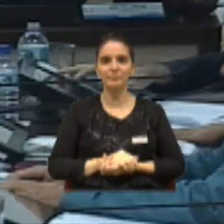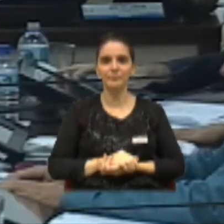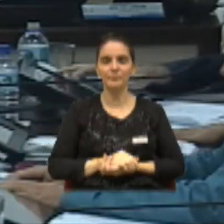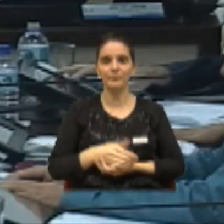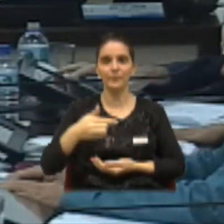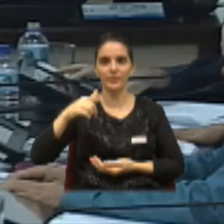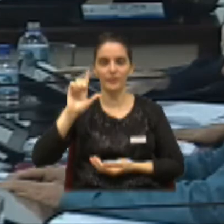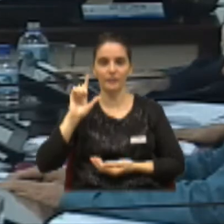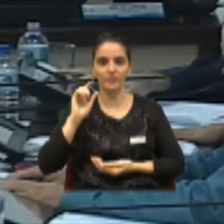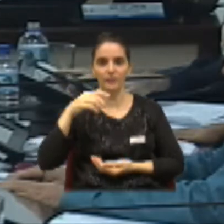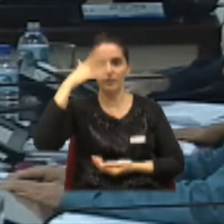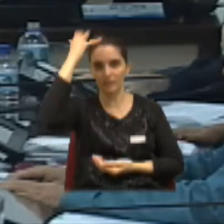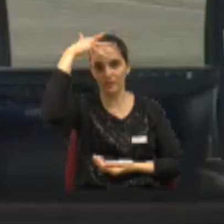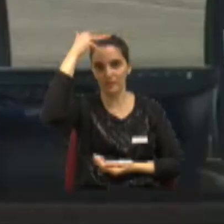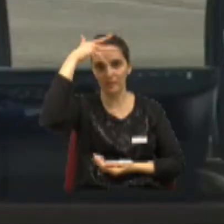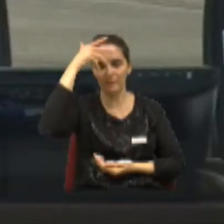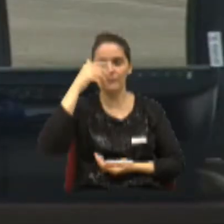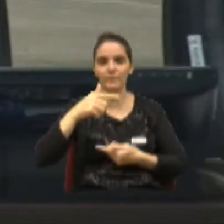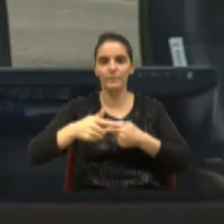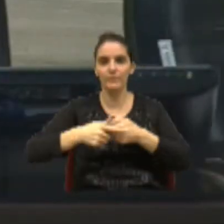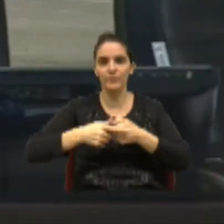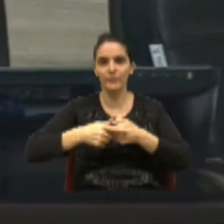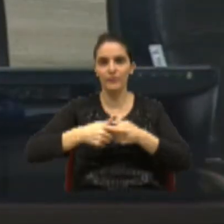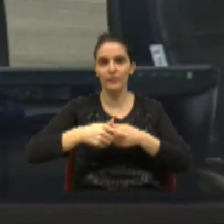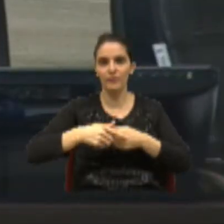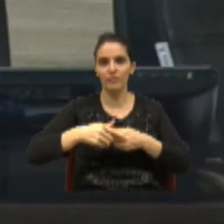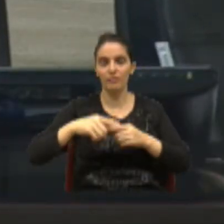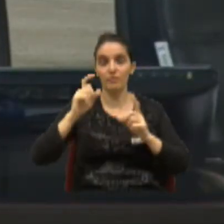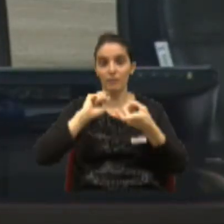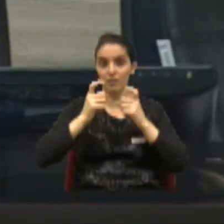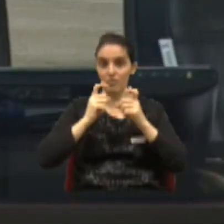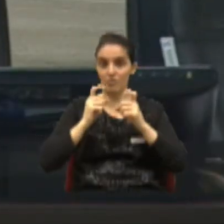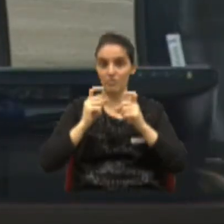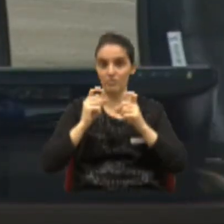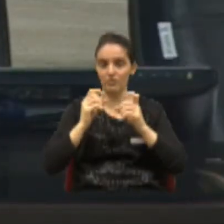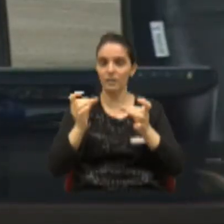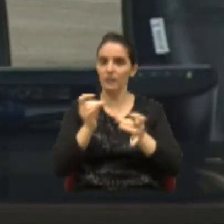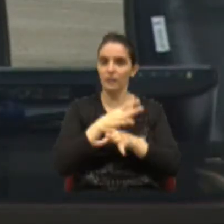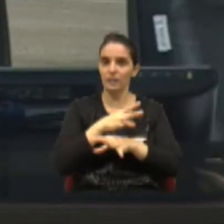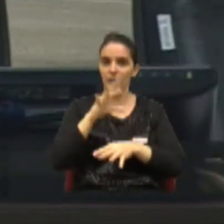Antes da vereadora Érica Tanque, prorroga a sessão até o encerramento da pauta.